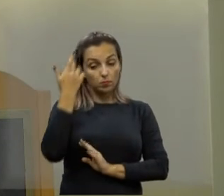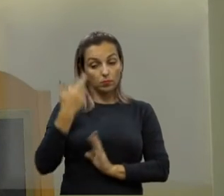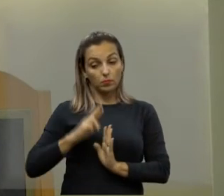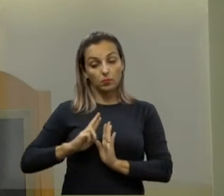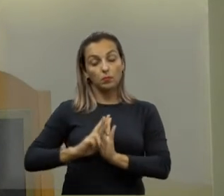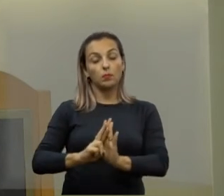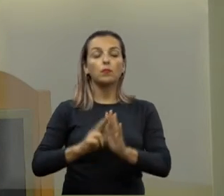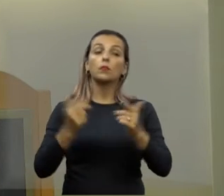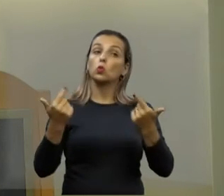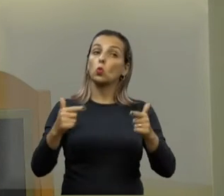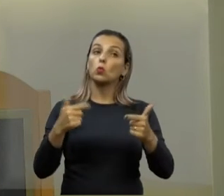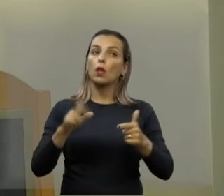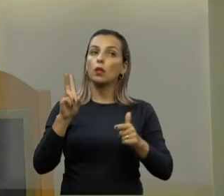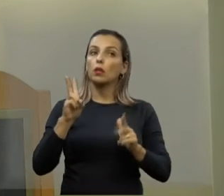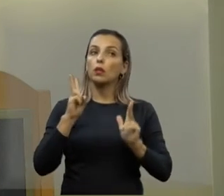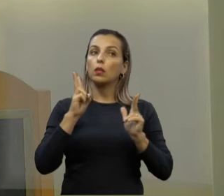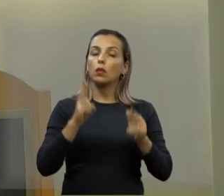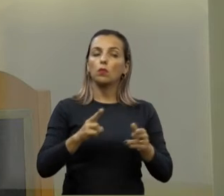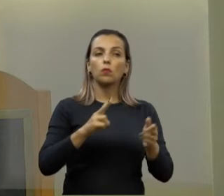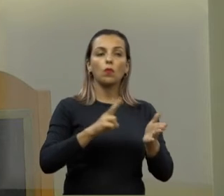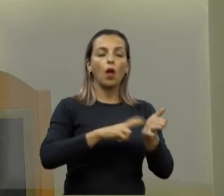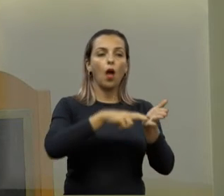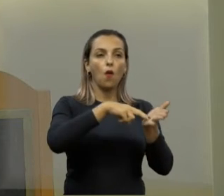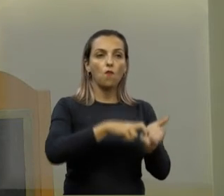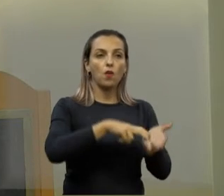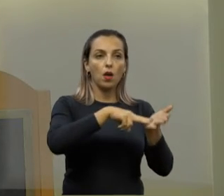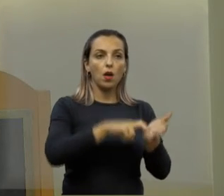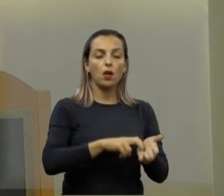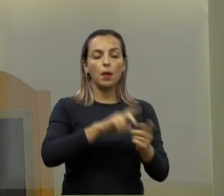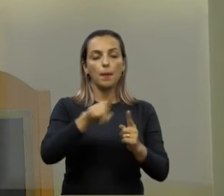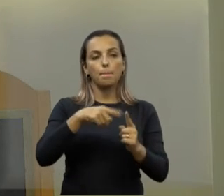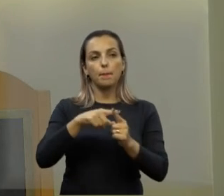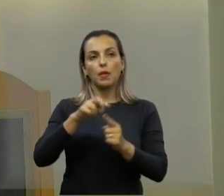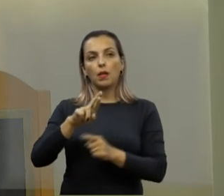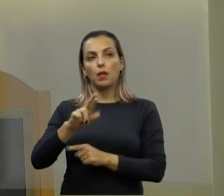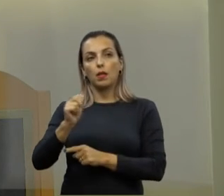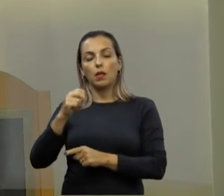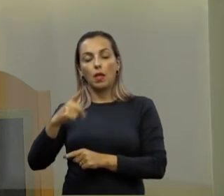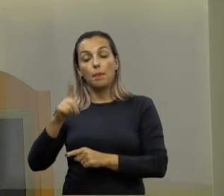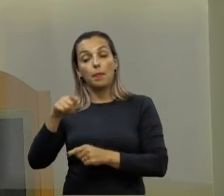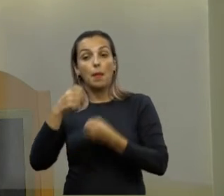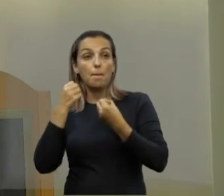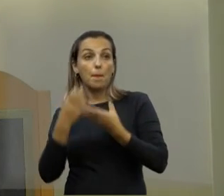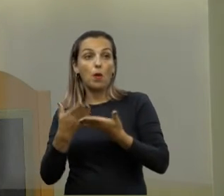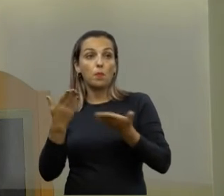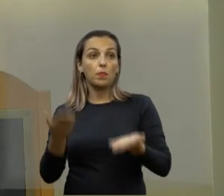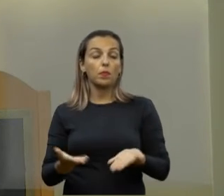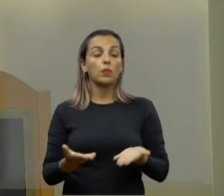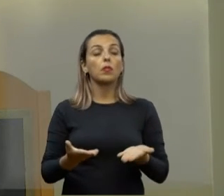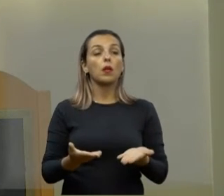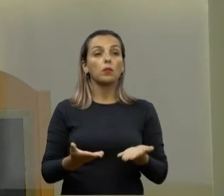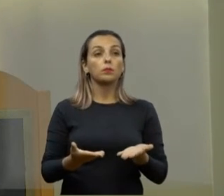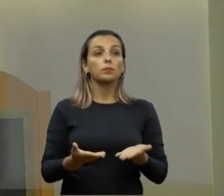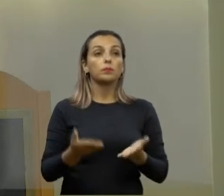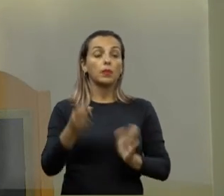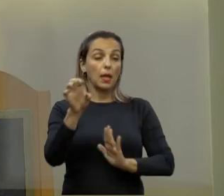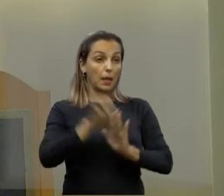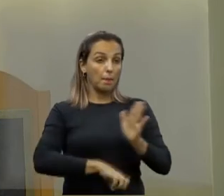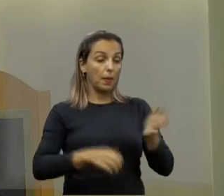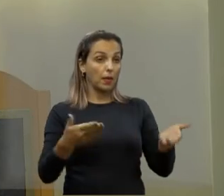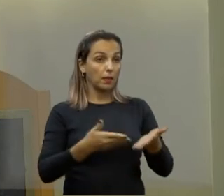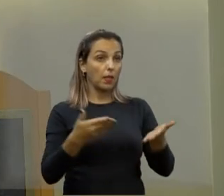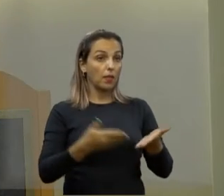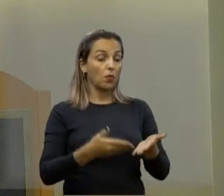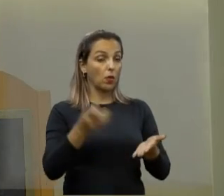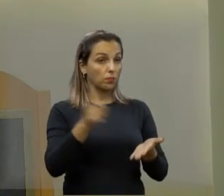representatividade como é o caso do funk e do Rap Que bom né então voto negativo nessa mais louca em favor da outra que